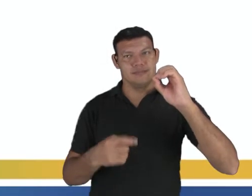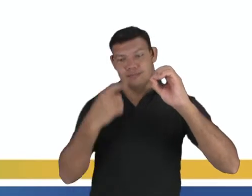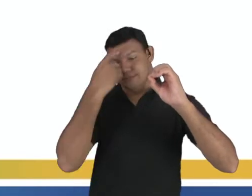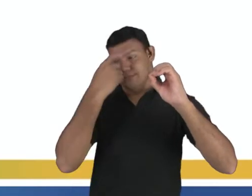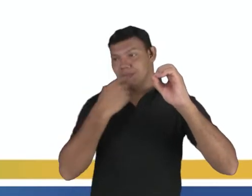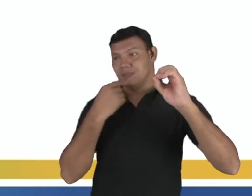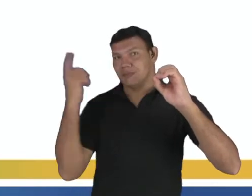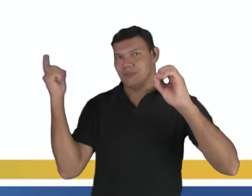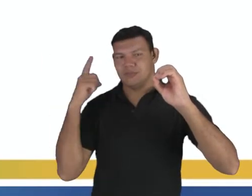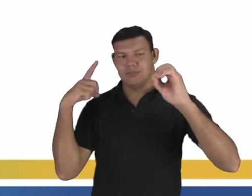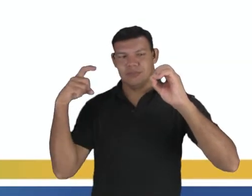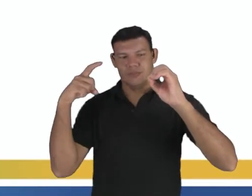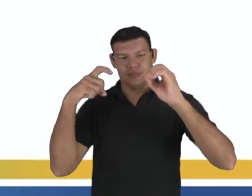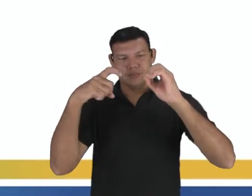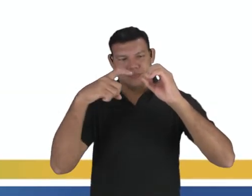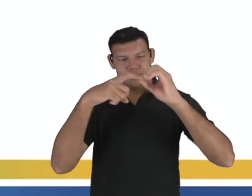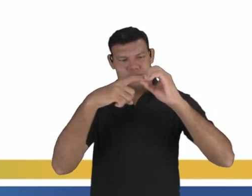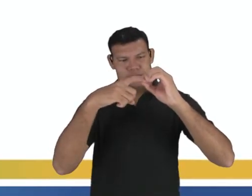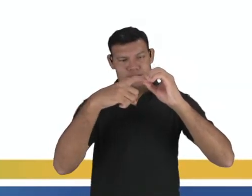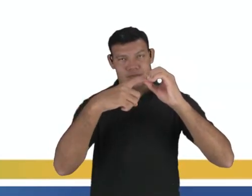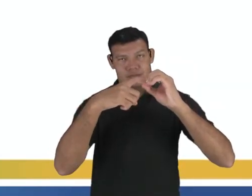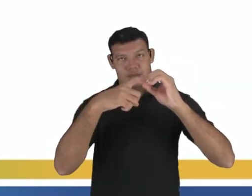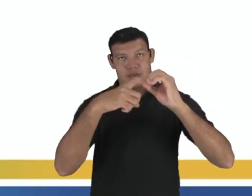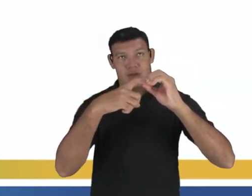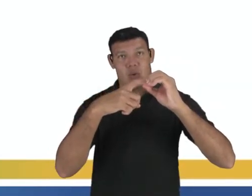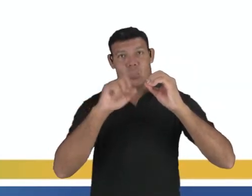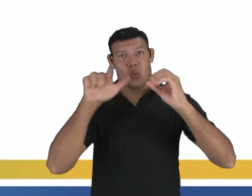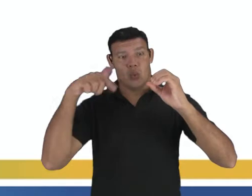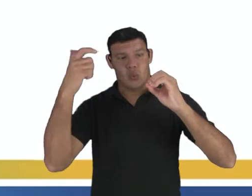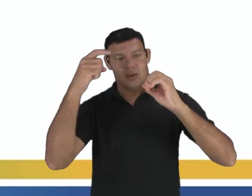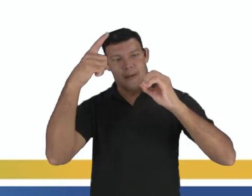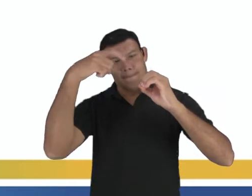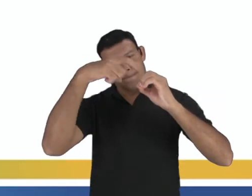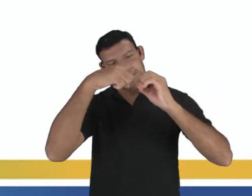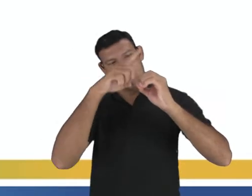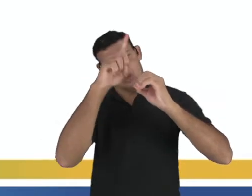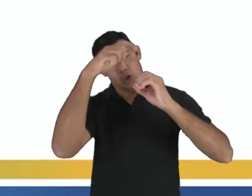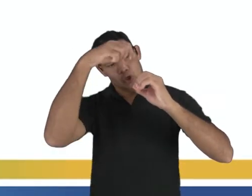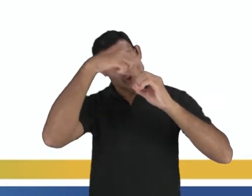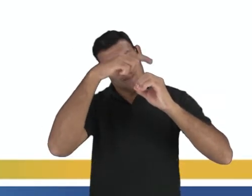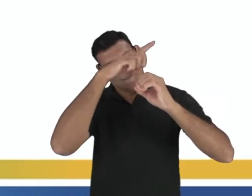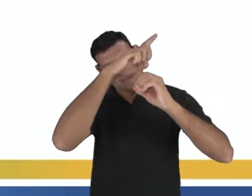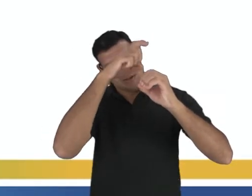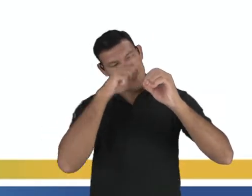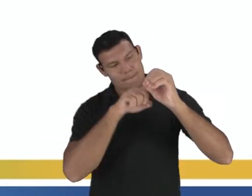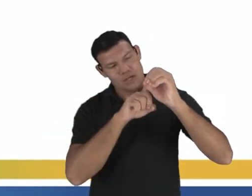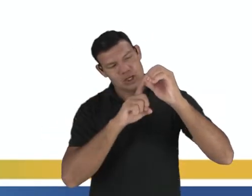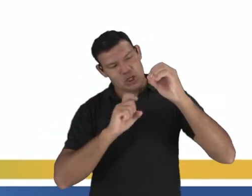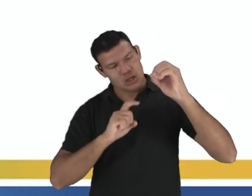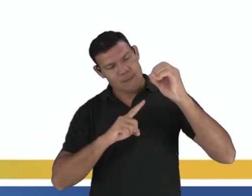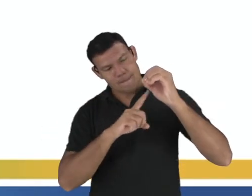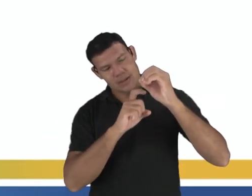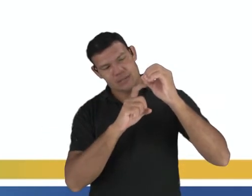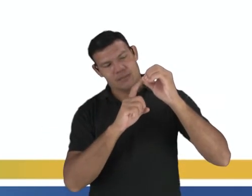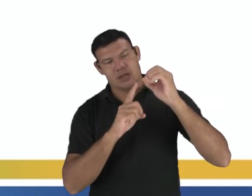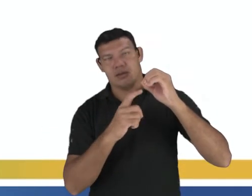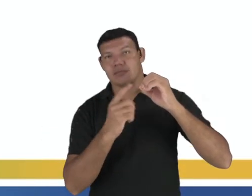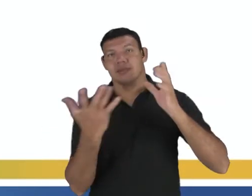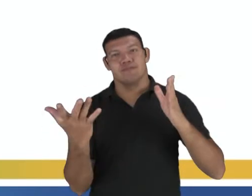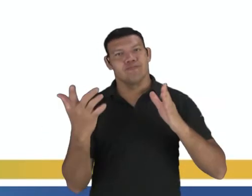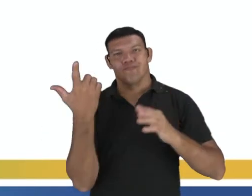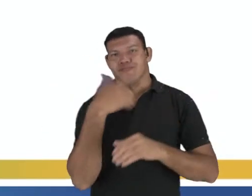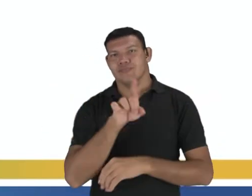citoplasma EA partir daí os outros não conseguem mais entrar numa vosso nessa camadas se fecham para ele está